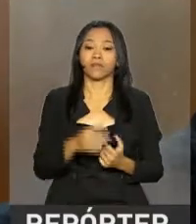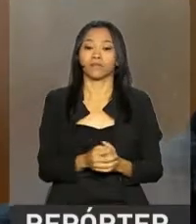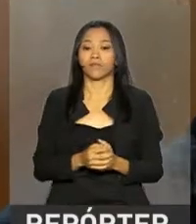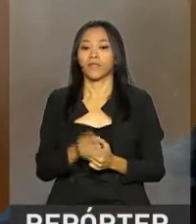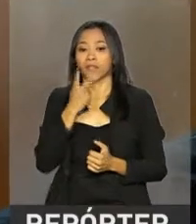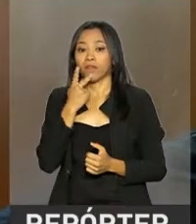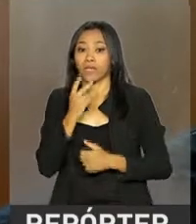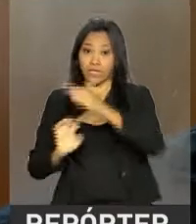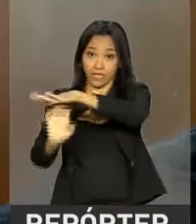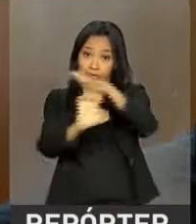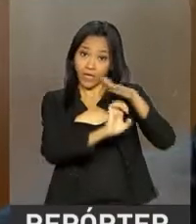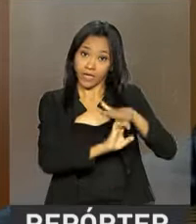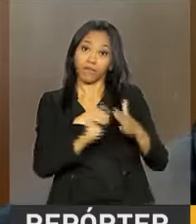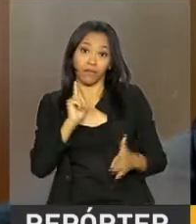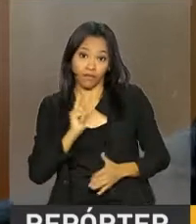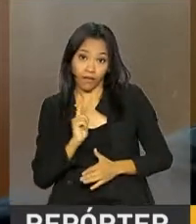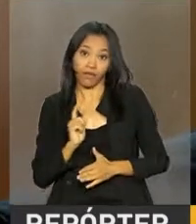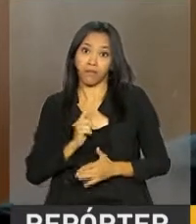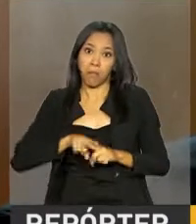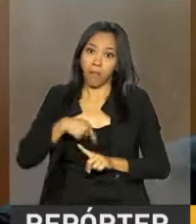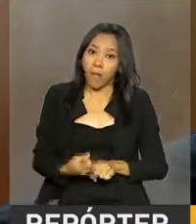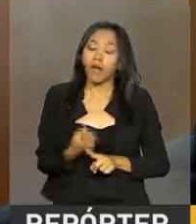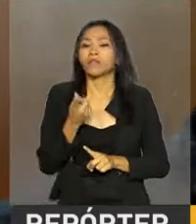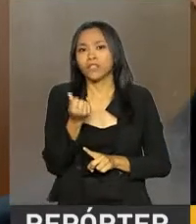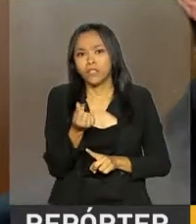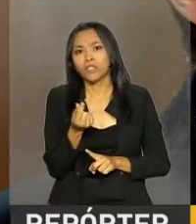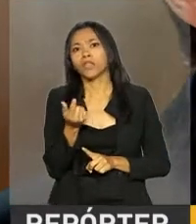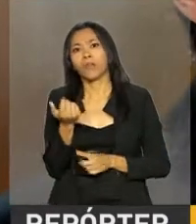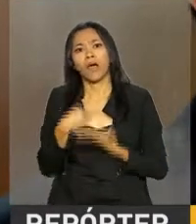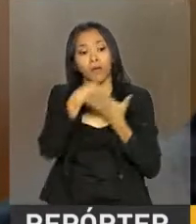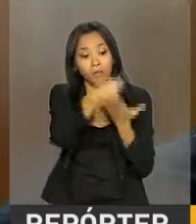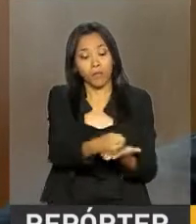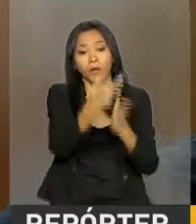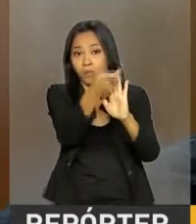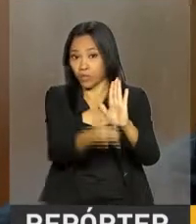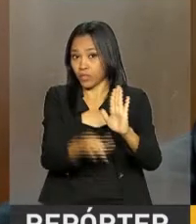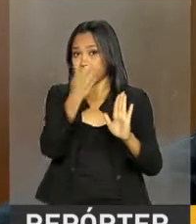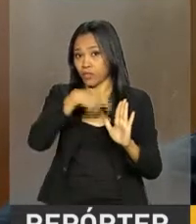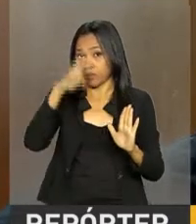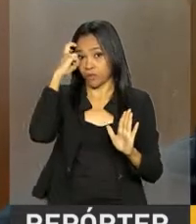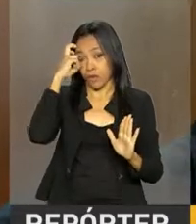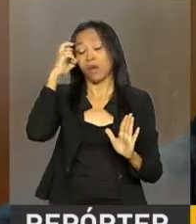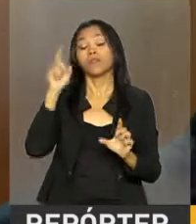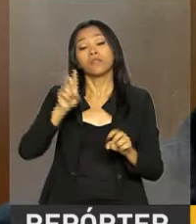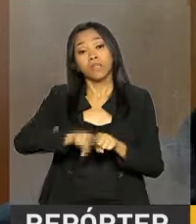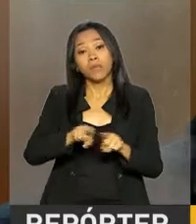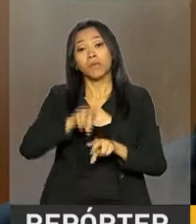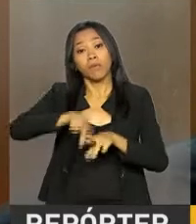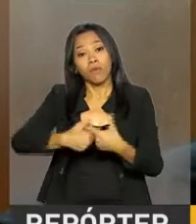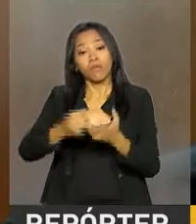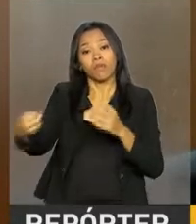mais folga de recursos para patrocinar em projetos culturais mas também por conta da nova instrução normativa